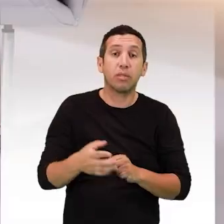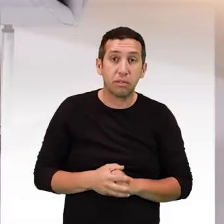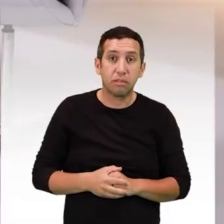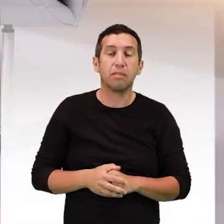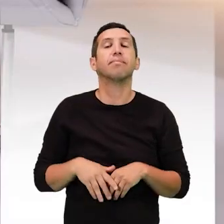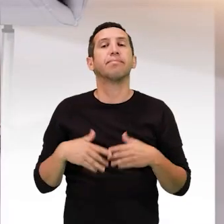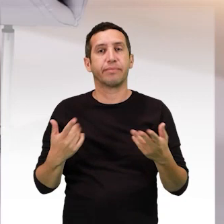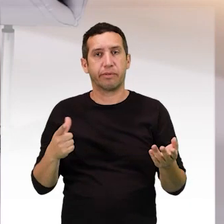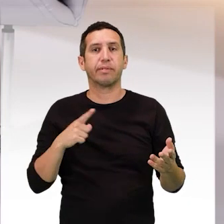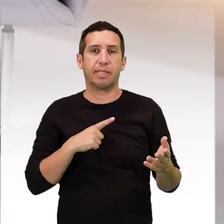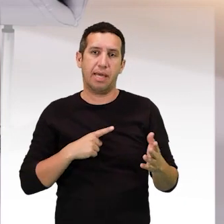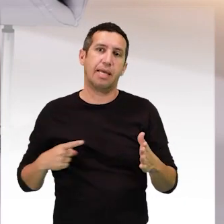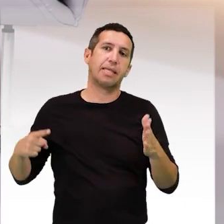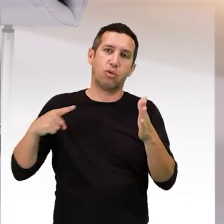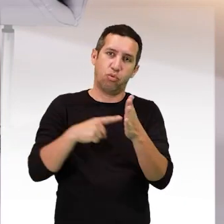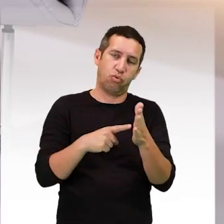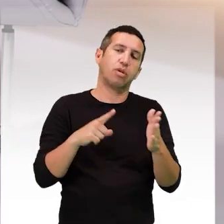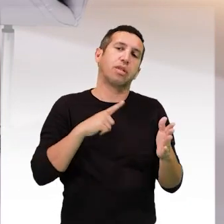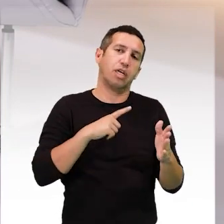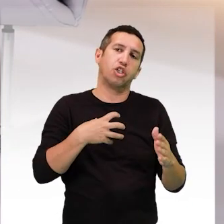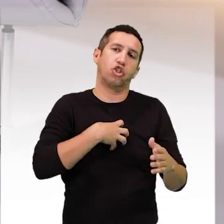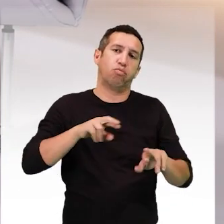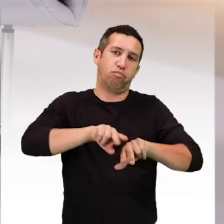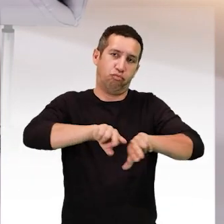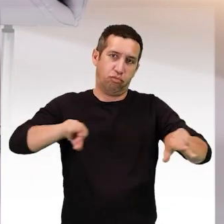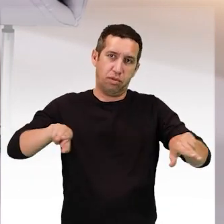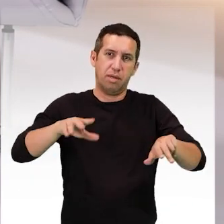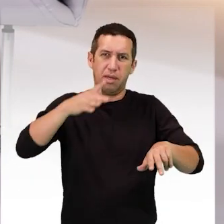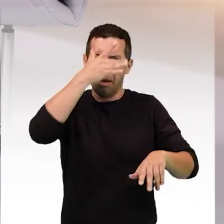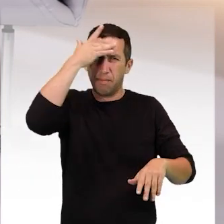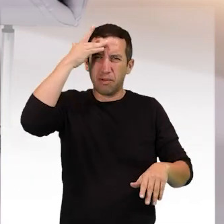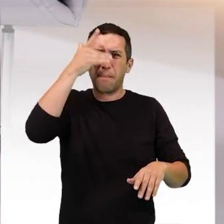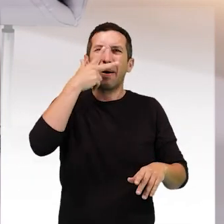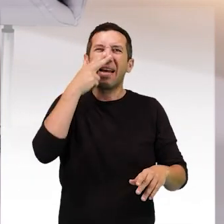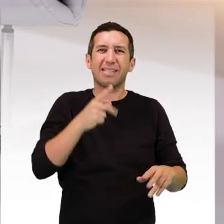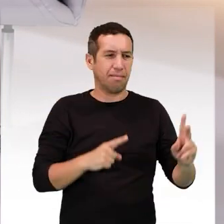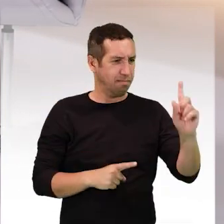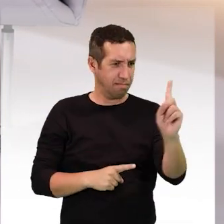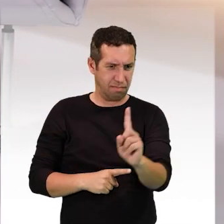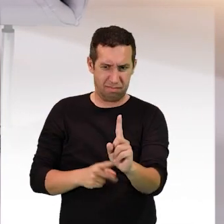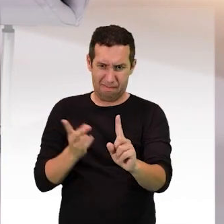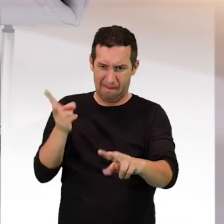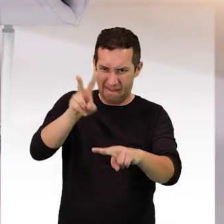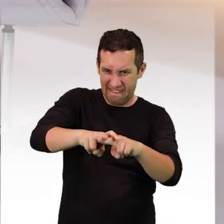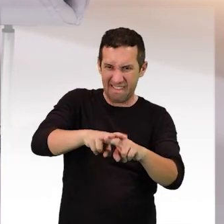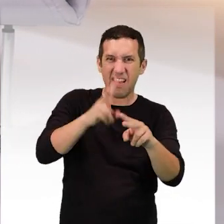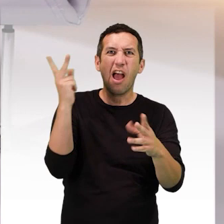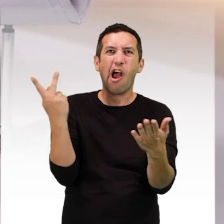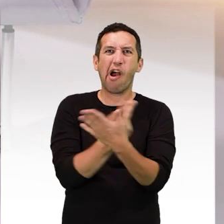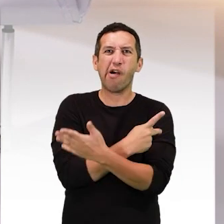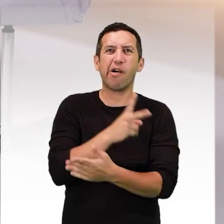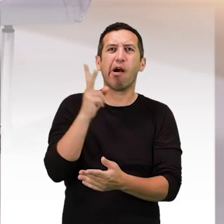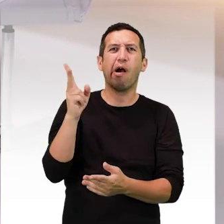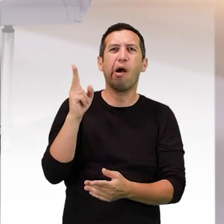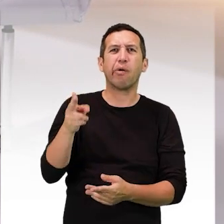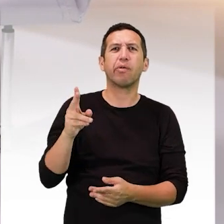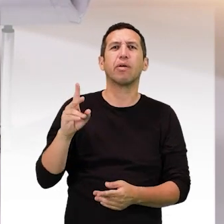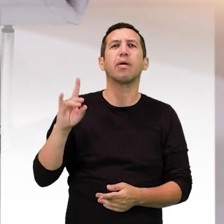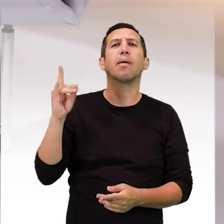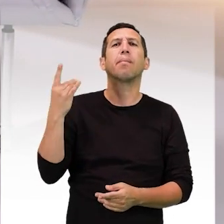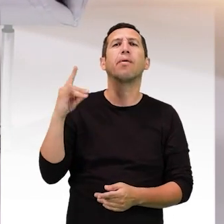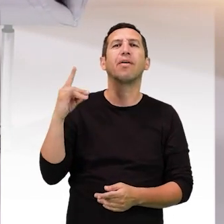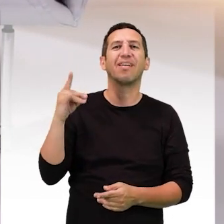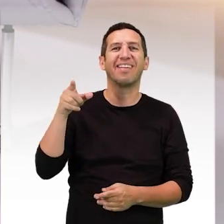lá? Existem várias portas de denúncia, né? Assim, muitas vezes as pessoas estão em situação de cárcere privado mesmo, como é o caso lá